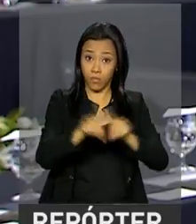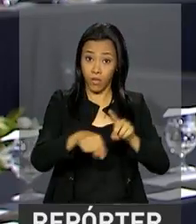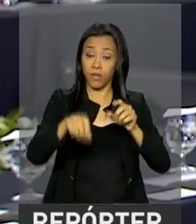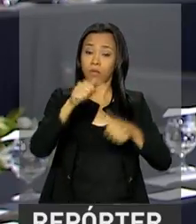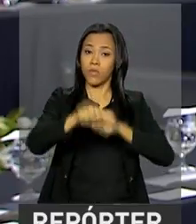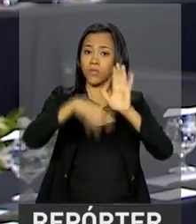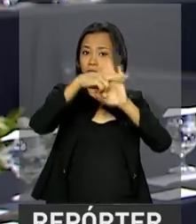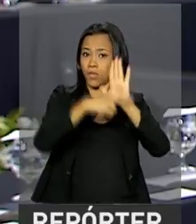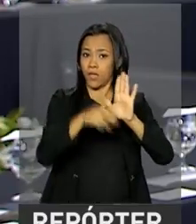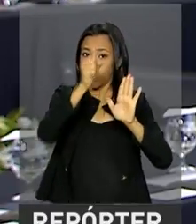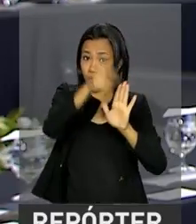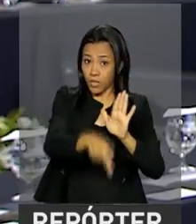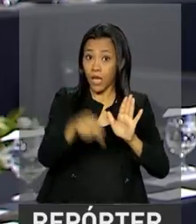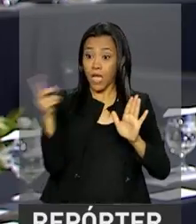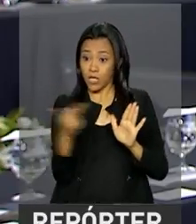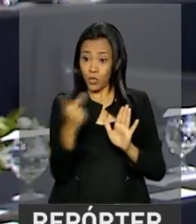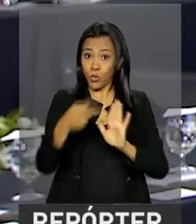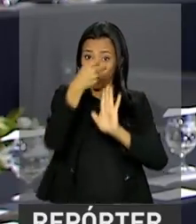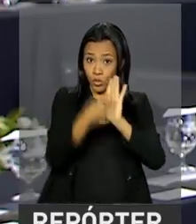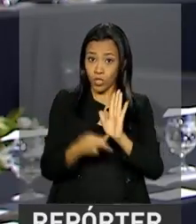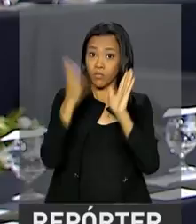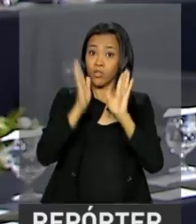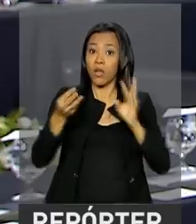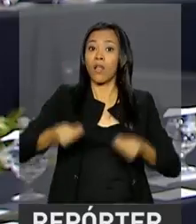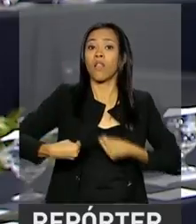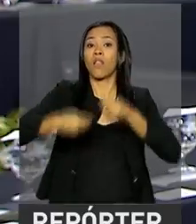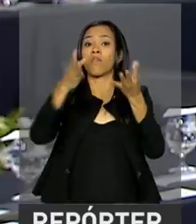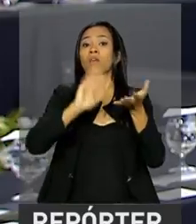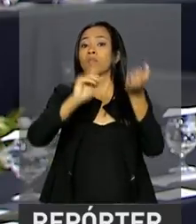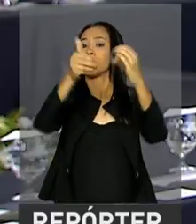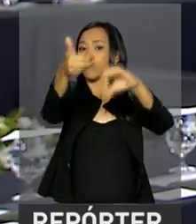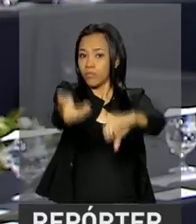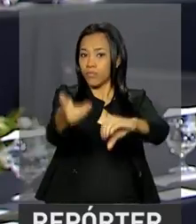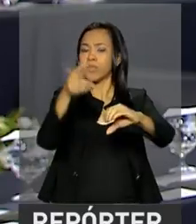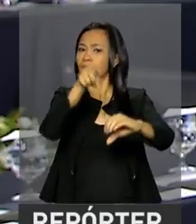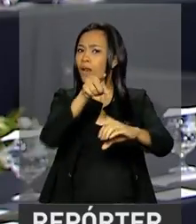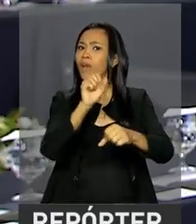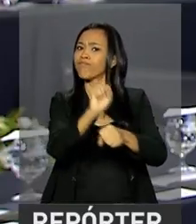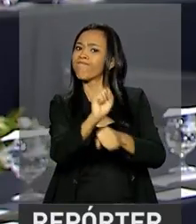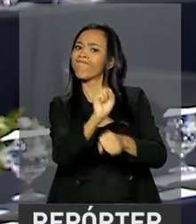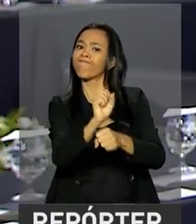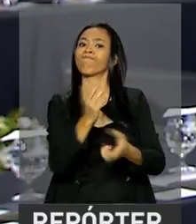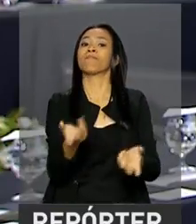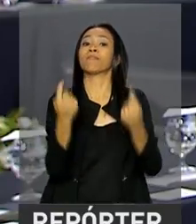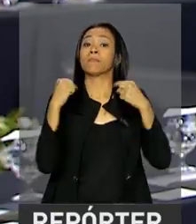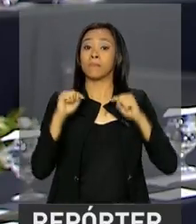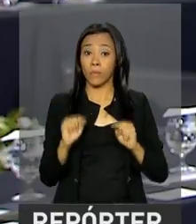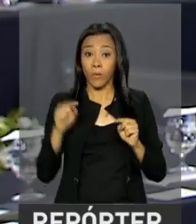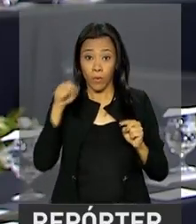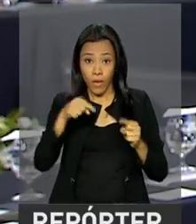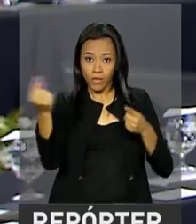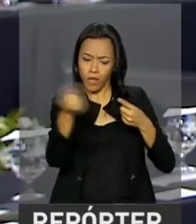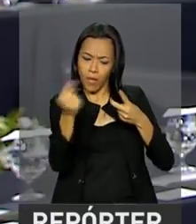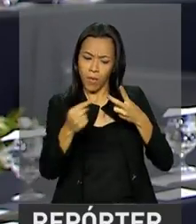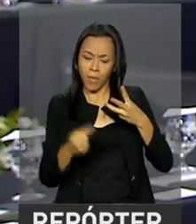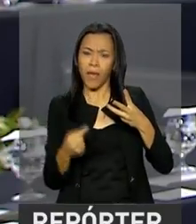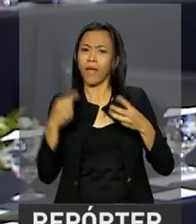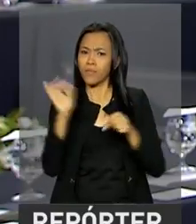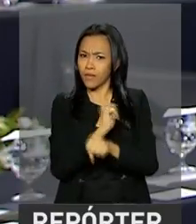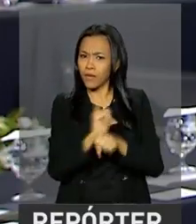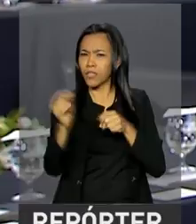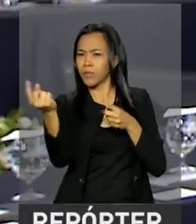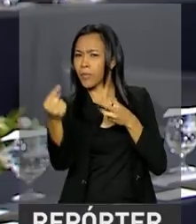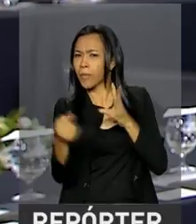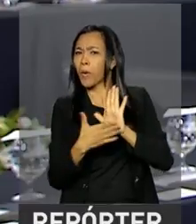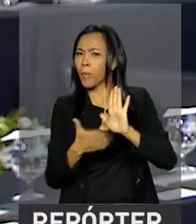projetos enviados pelo governo e que tramitam lá no Congresso Nacional. Com essas medidas, essas e outras medidas, o governo